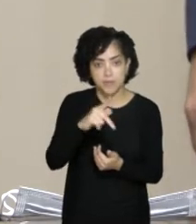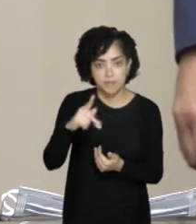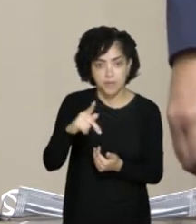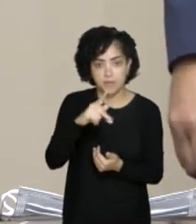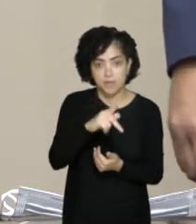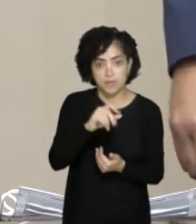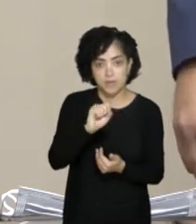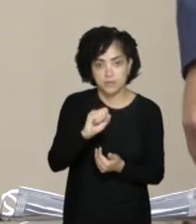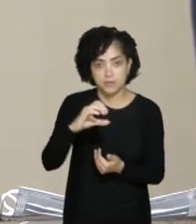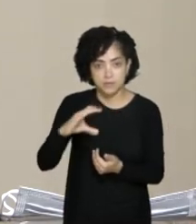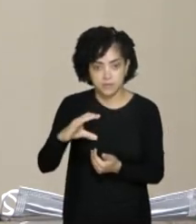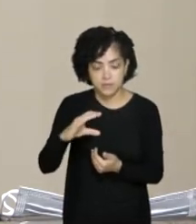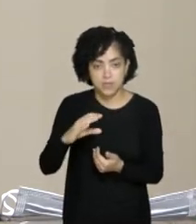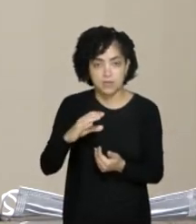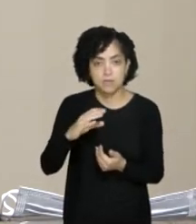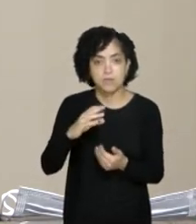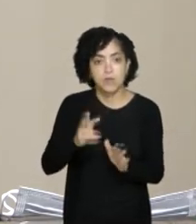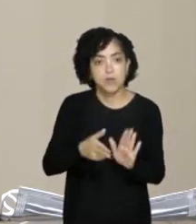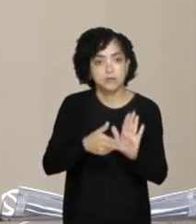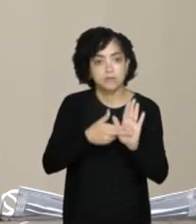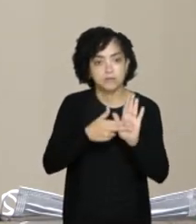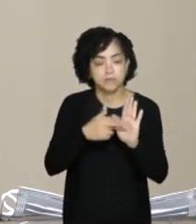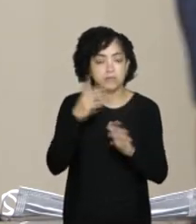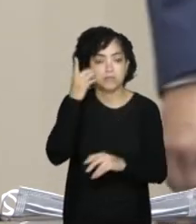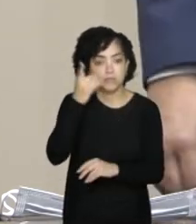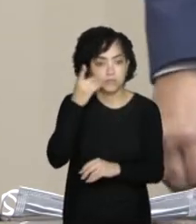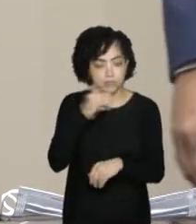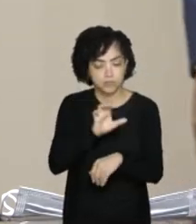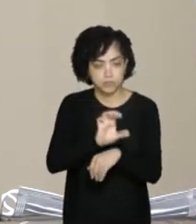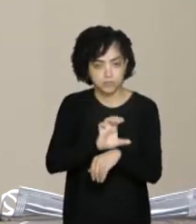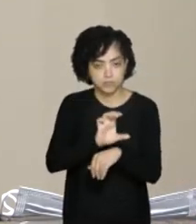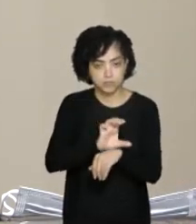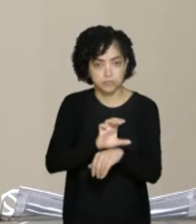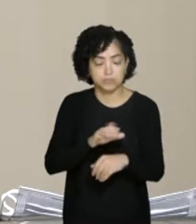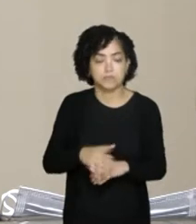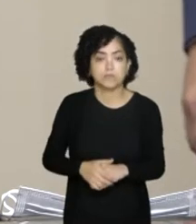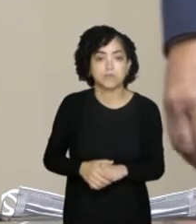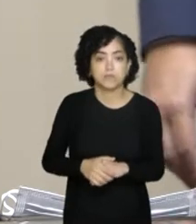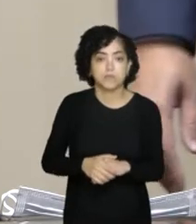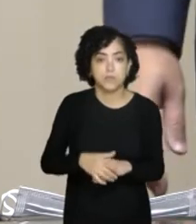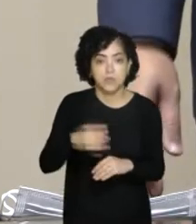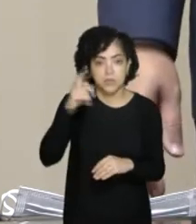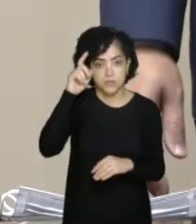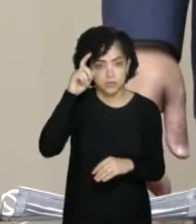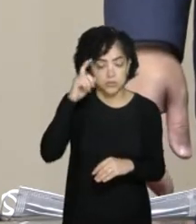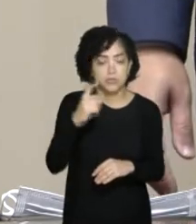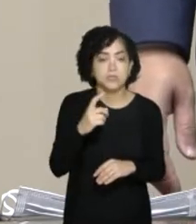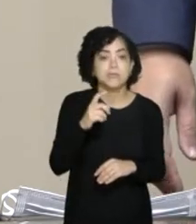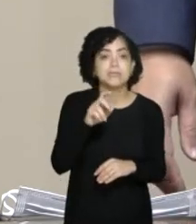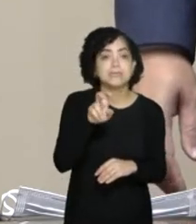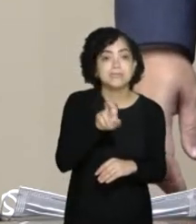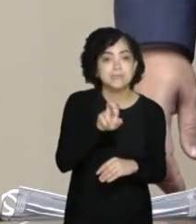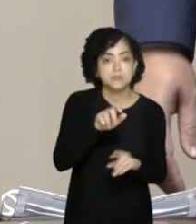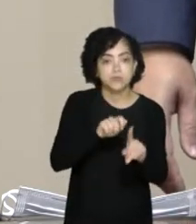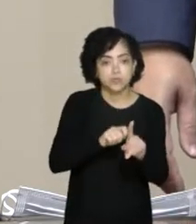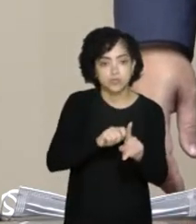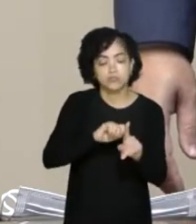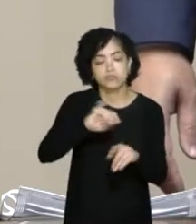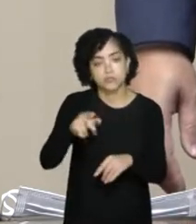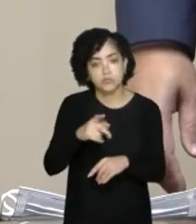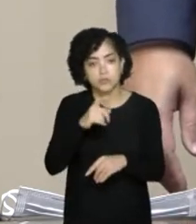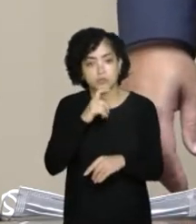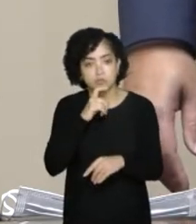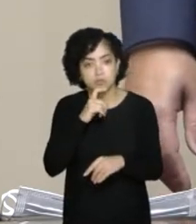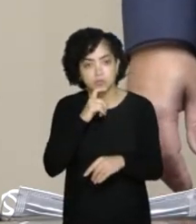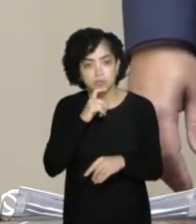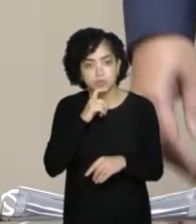PSD-PP-PSC, para ocupar a cadeira de deputado neste poder, a partir de 5 de julho do corrente ano, por